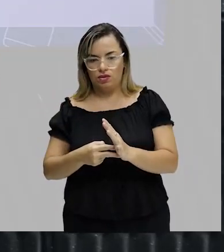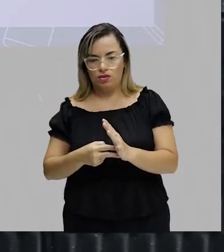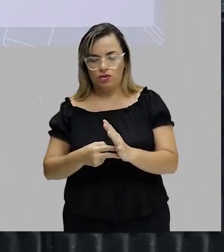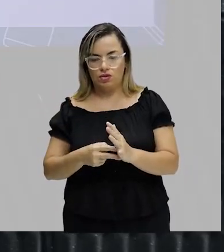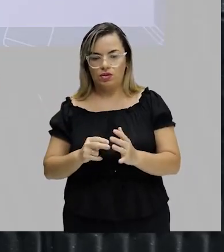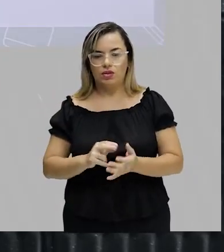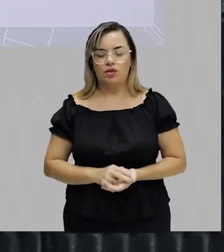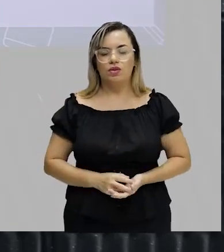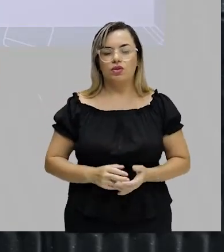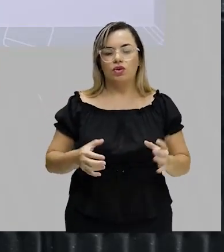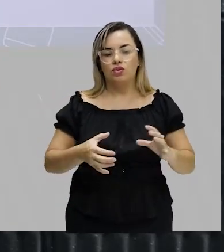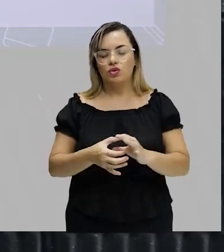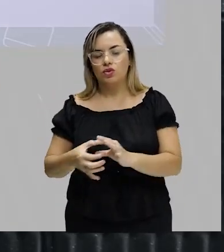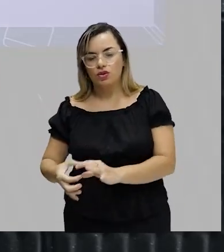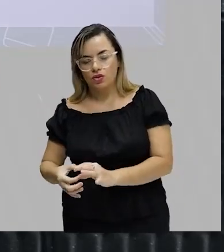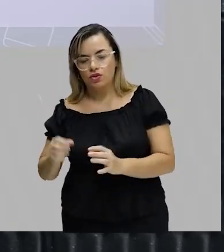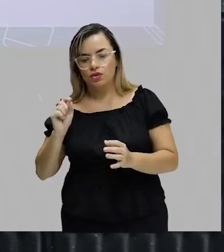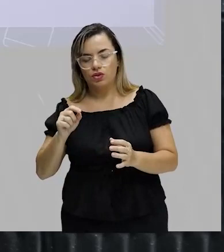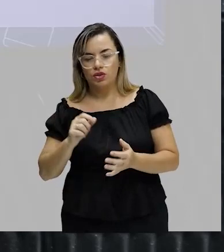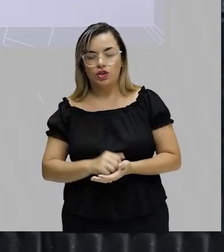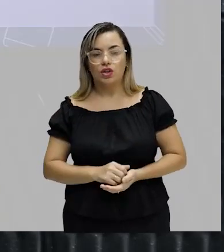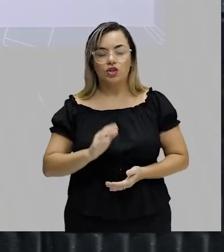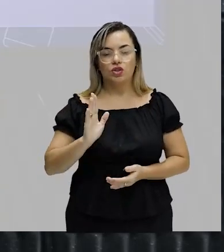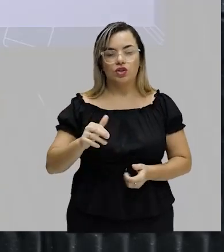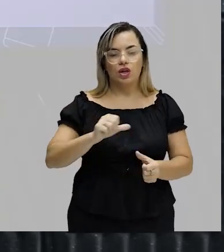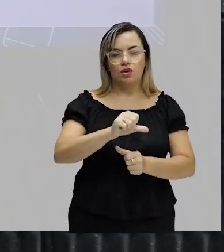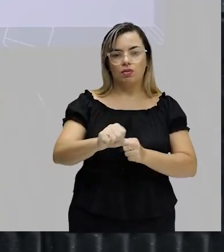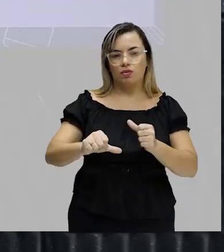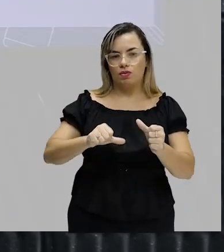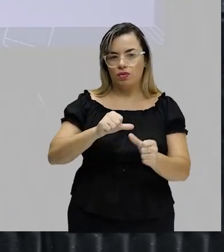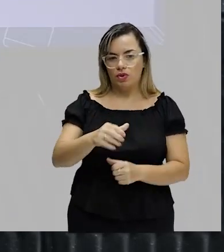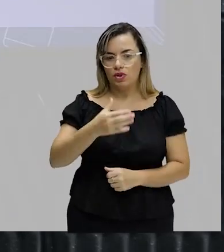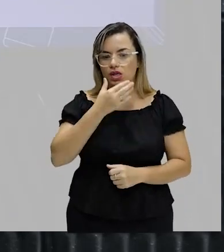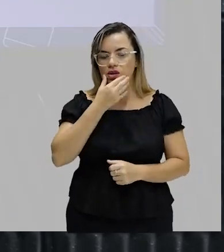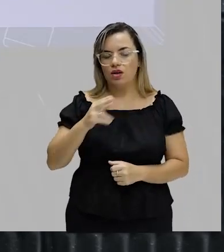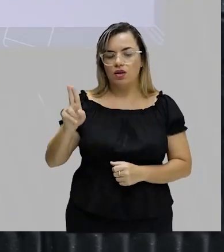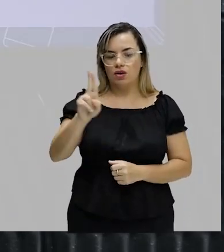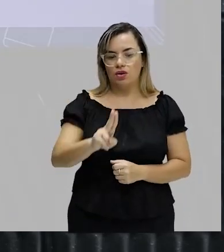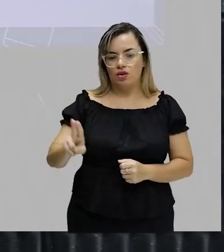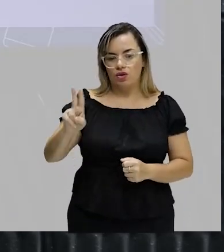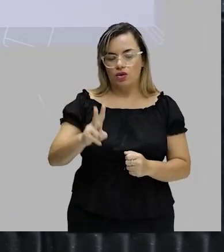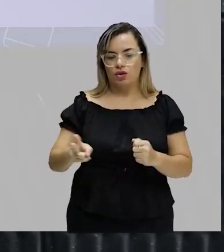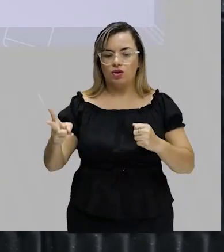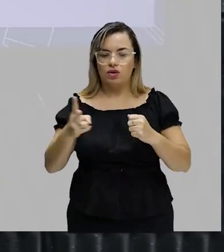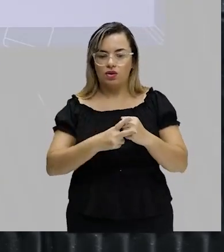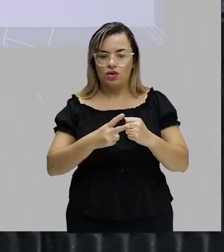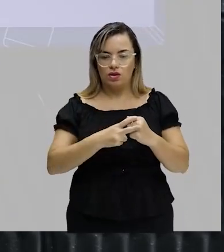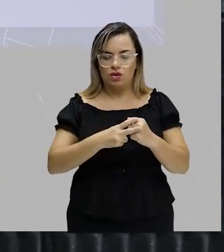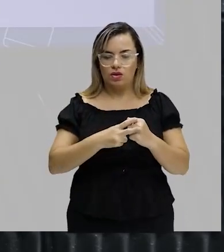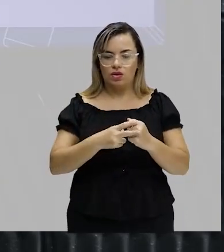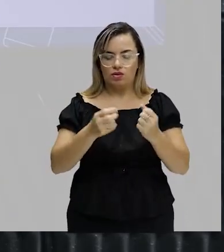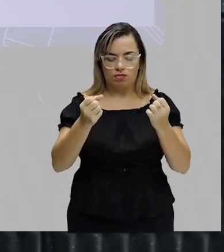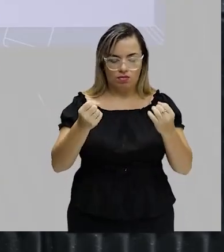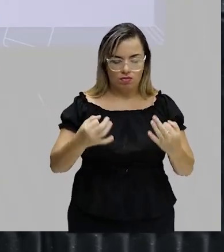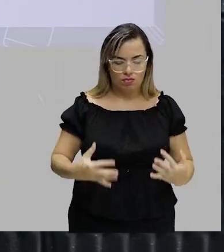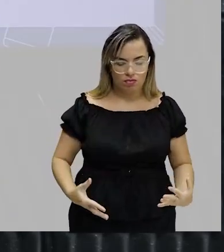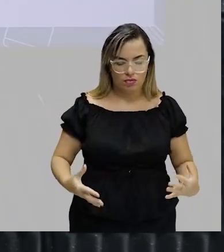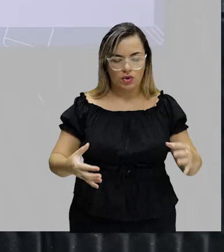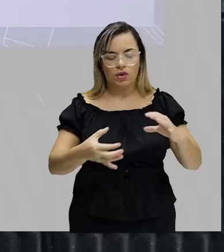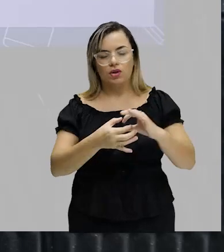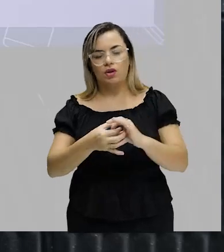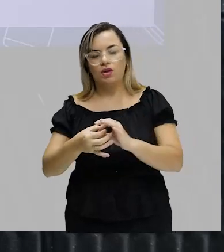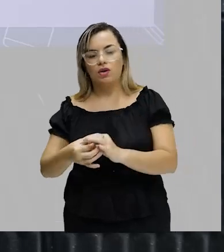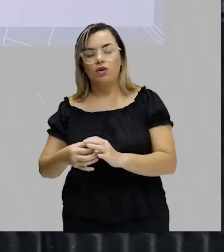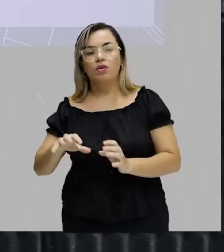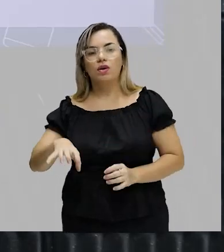Em inglês, o que vai determinar o uso do tempo verbal é sempre o contexto. O que eu quero expressar, qual situação eu